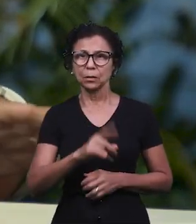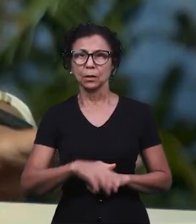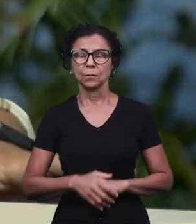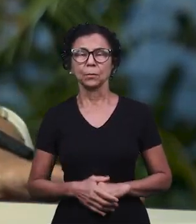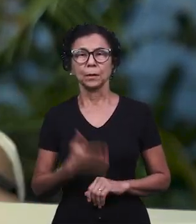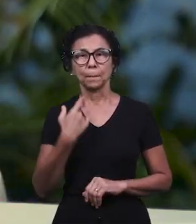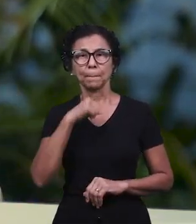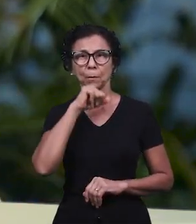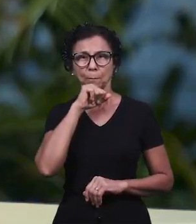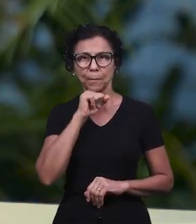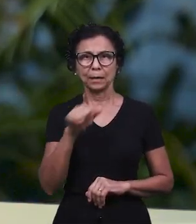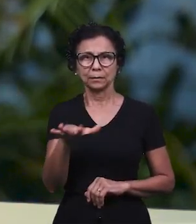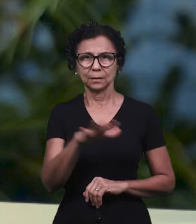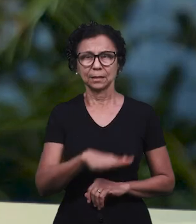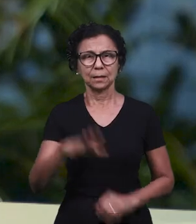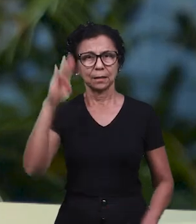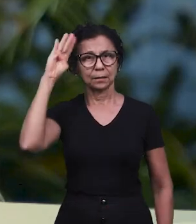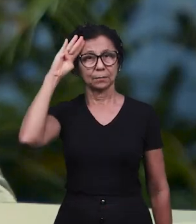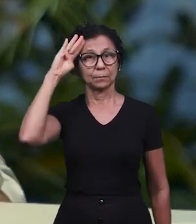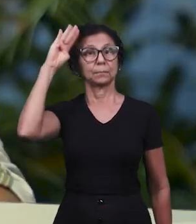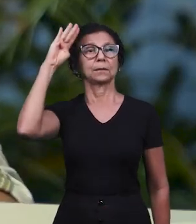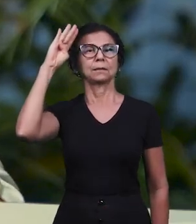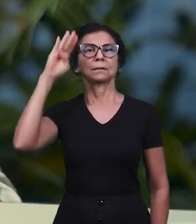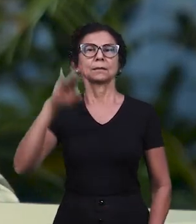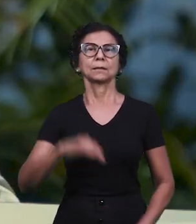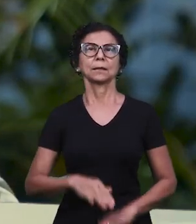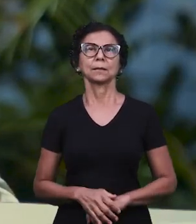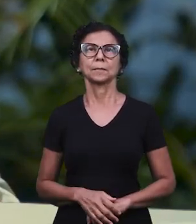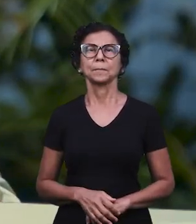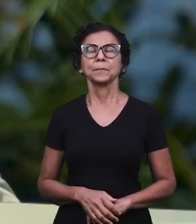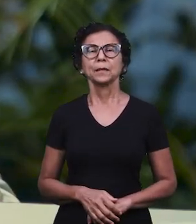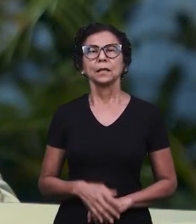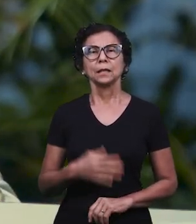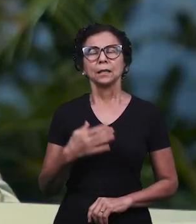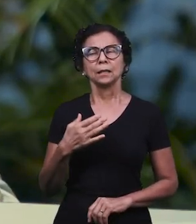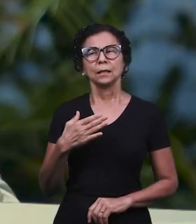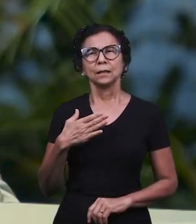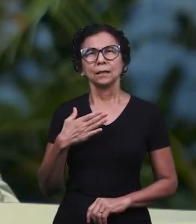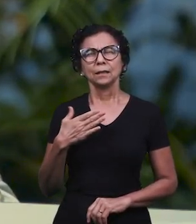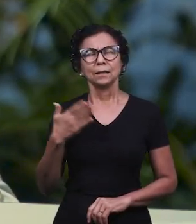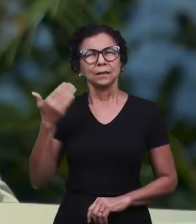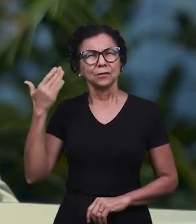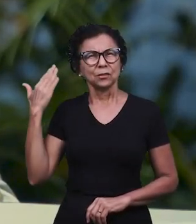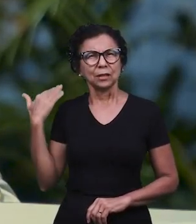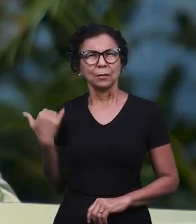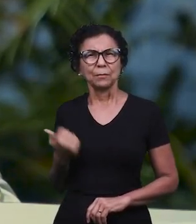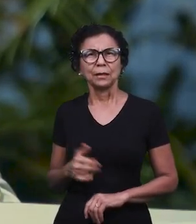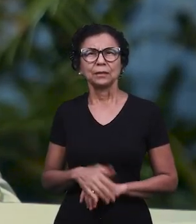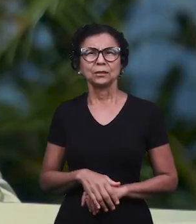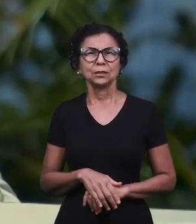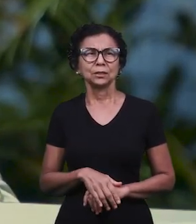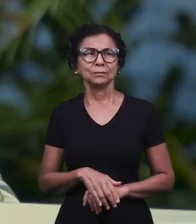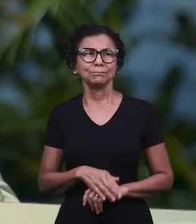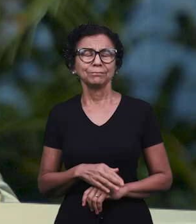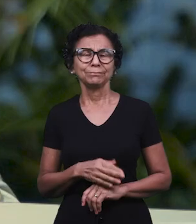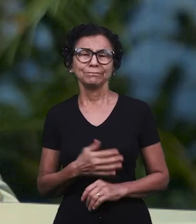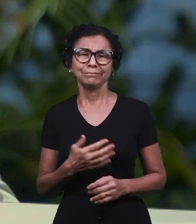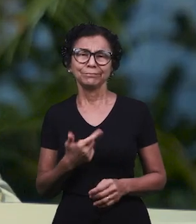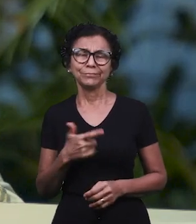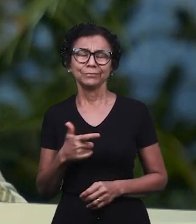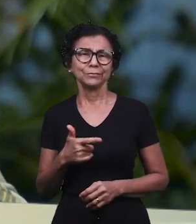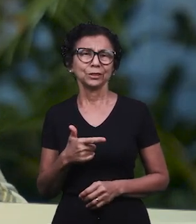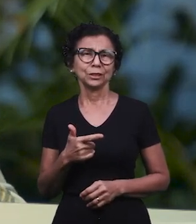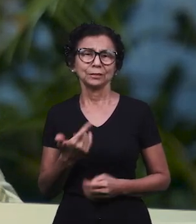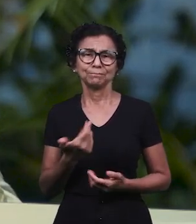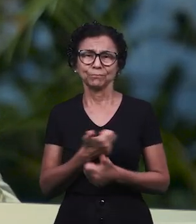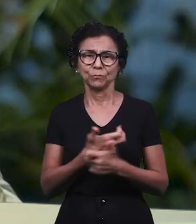naquele ambiente. E na nossa época, talvez a do senhor também, a gente não tinha muita opção. O que nós tínhamos naquela época,